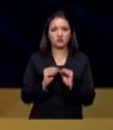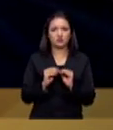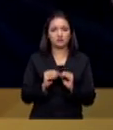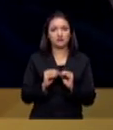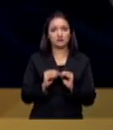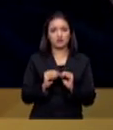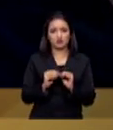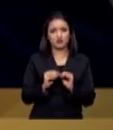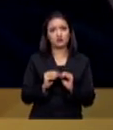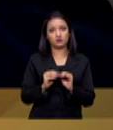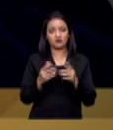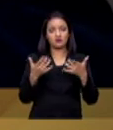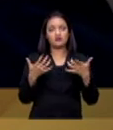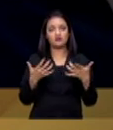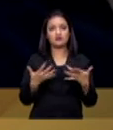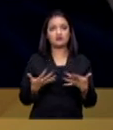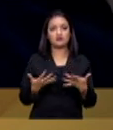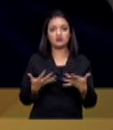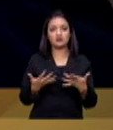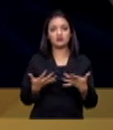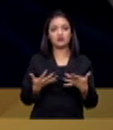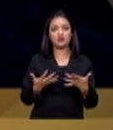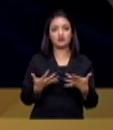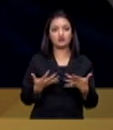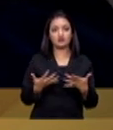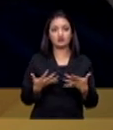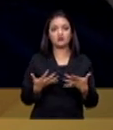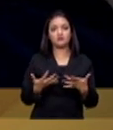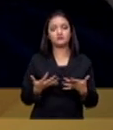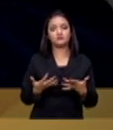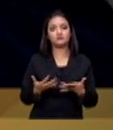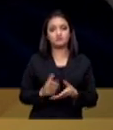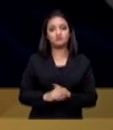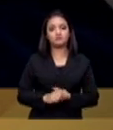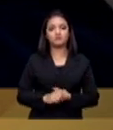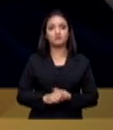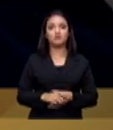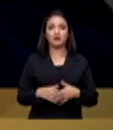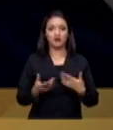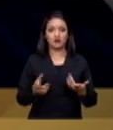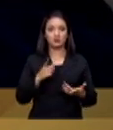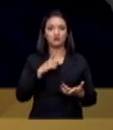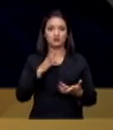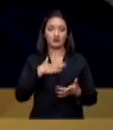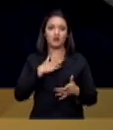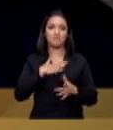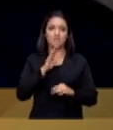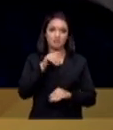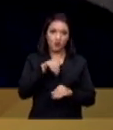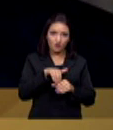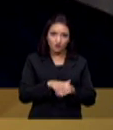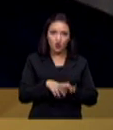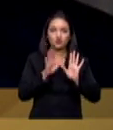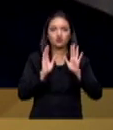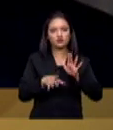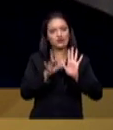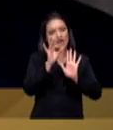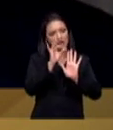que eu estou subscrevendo à luz de declaração de voto, na qual constam os